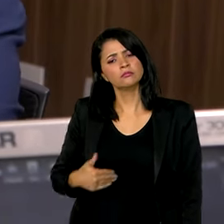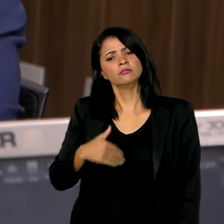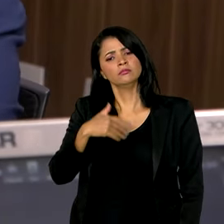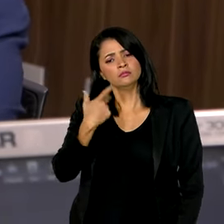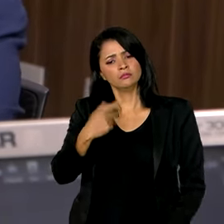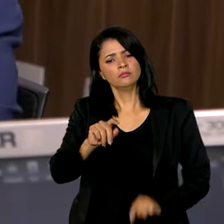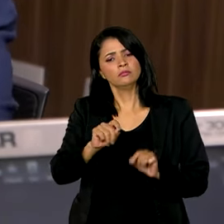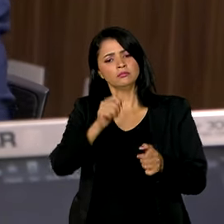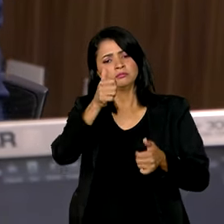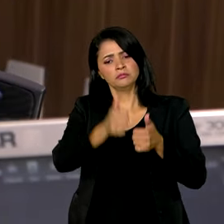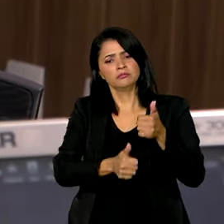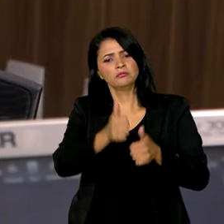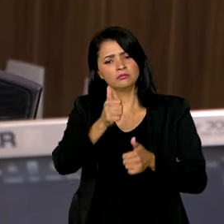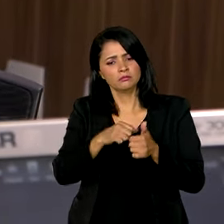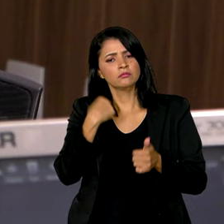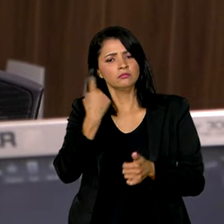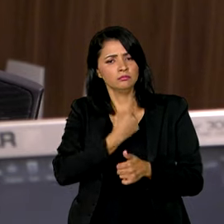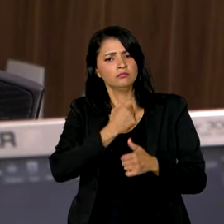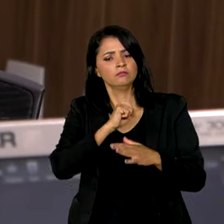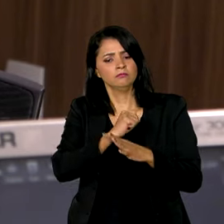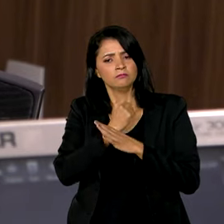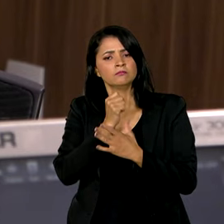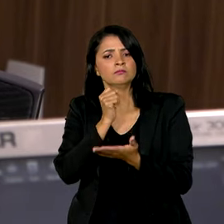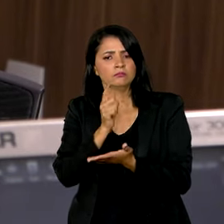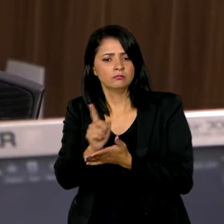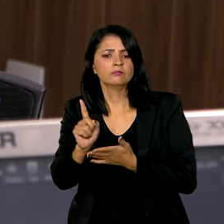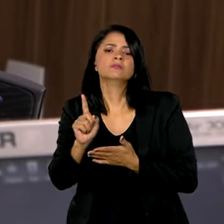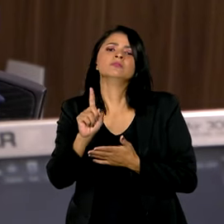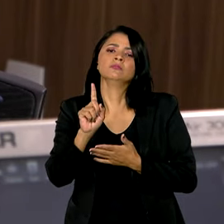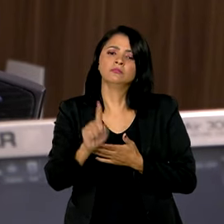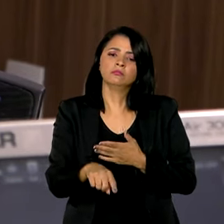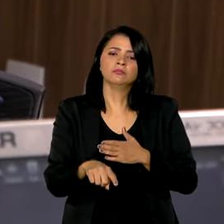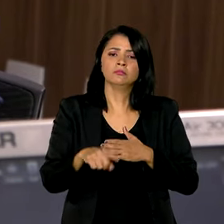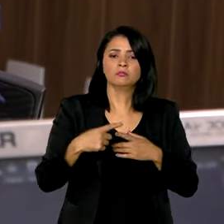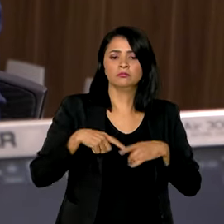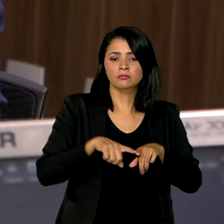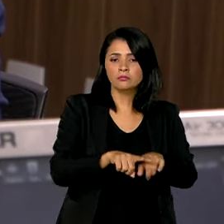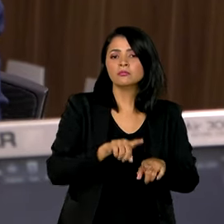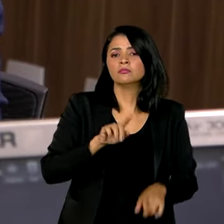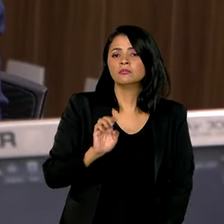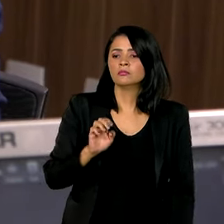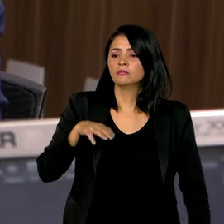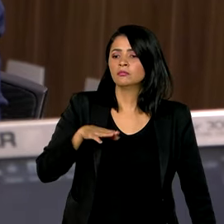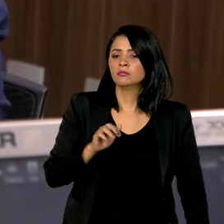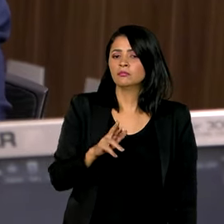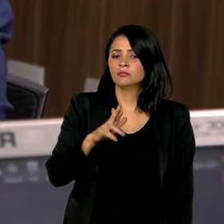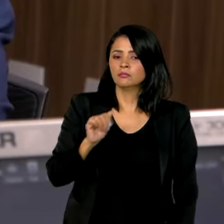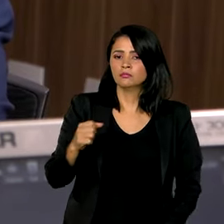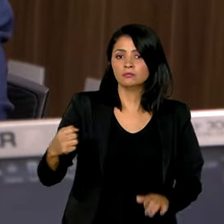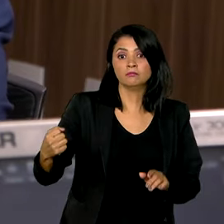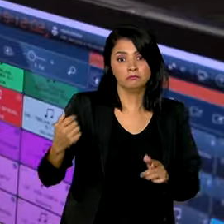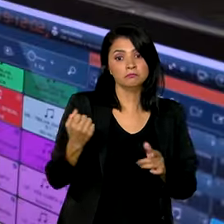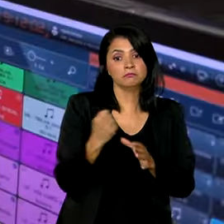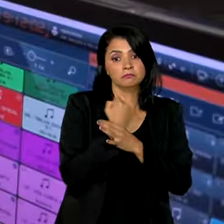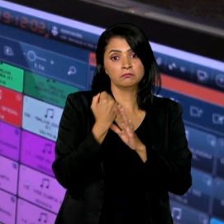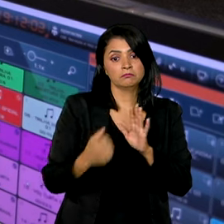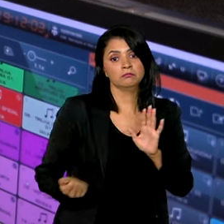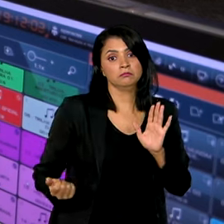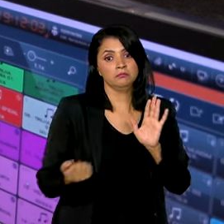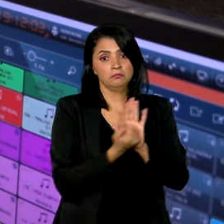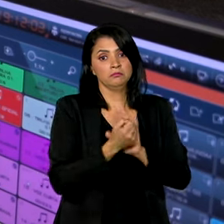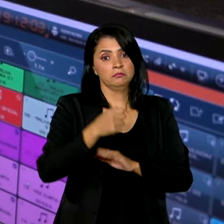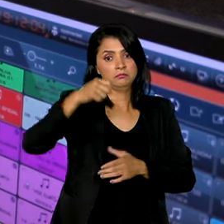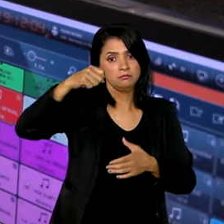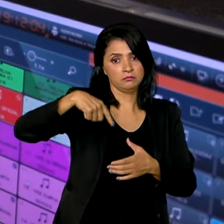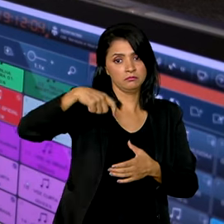especialmente o arroz nós vamos garantir a compra com arroz da gente é uma parceria também com a Embrapa que vai garantir a certificação desta semente